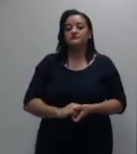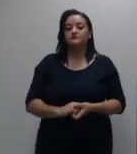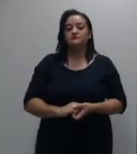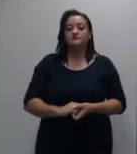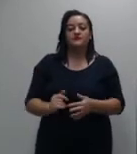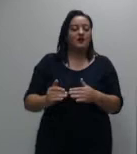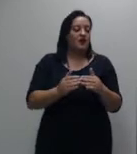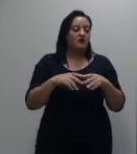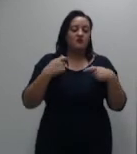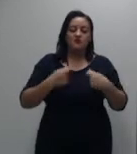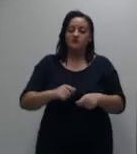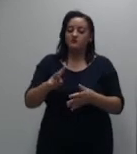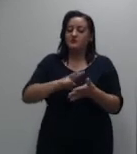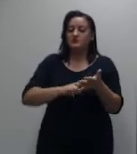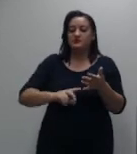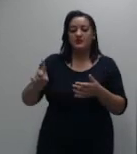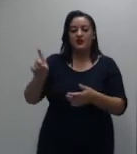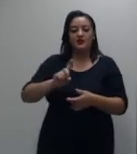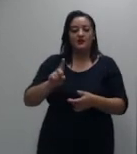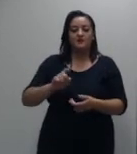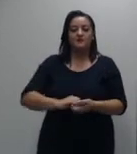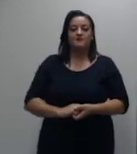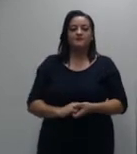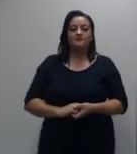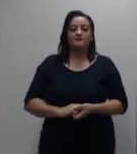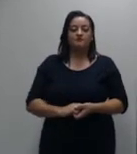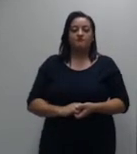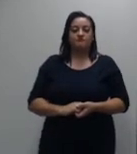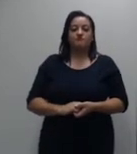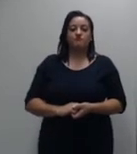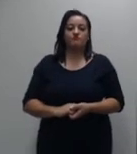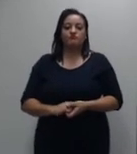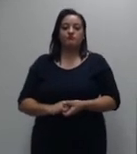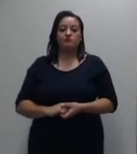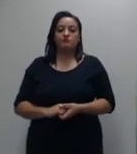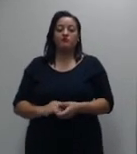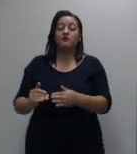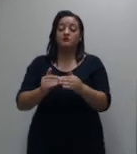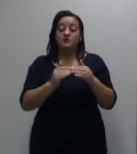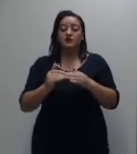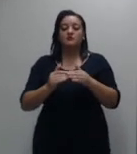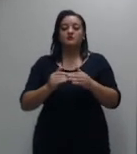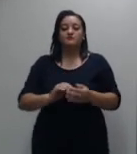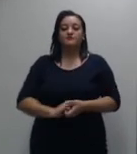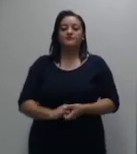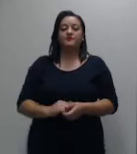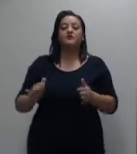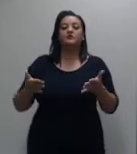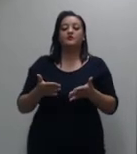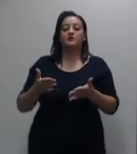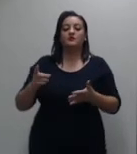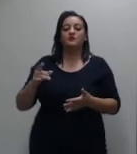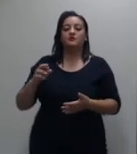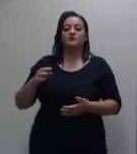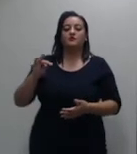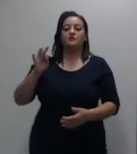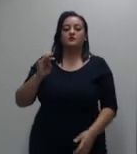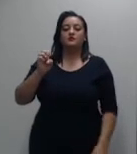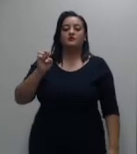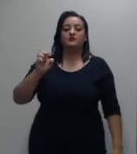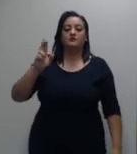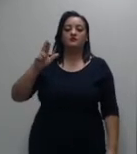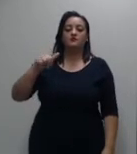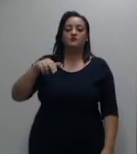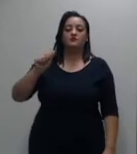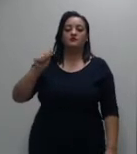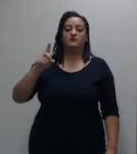perigosamente no forno de dia de acordo Dr Fernando Anselmo deixou vendo aquele estar tá de